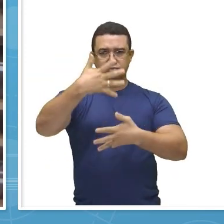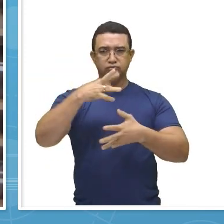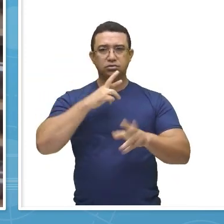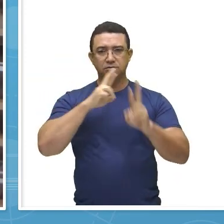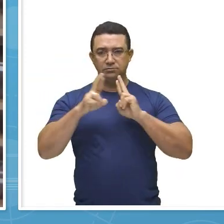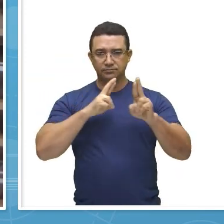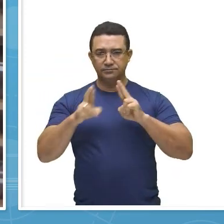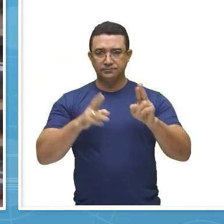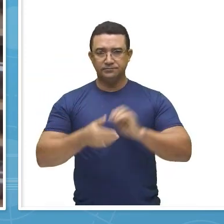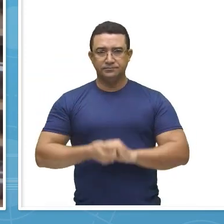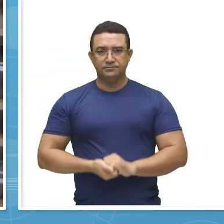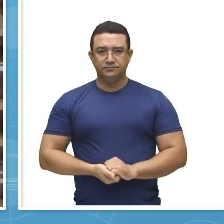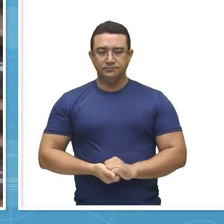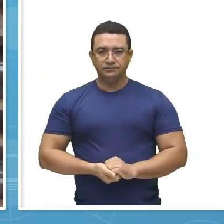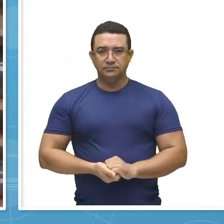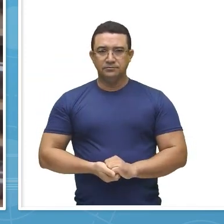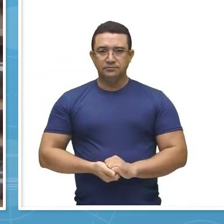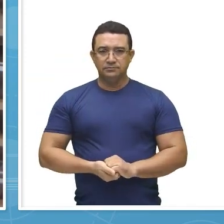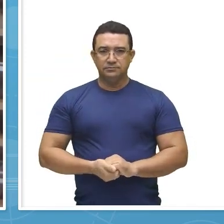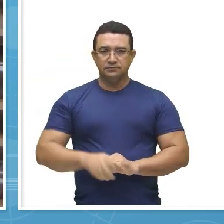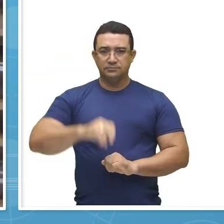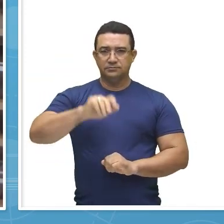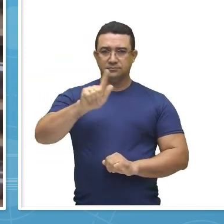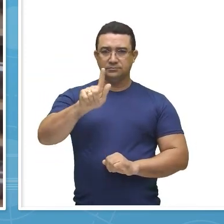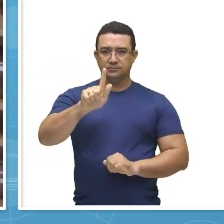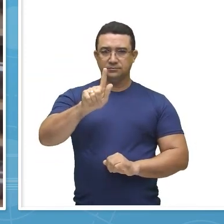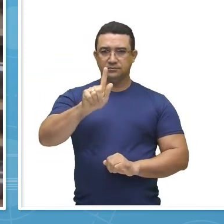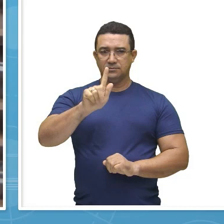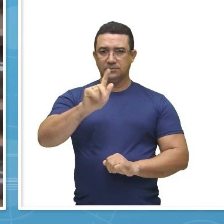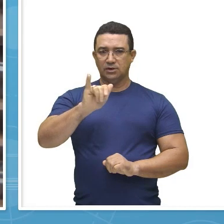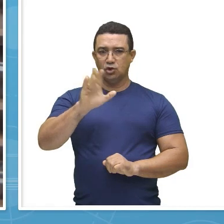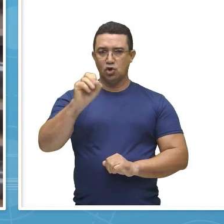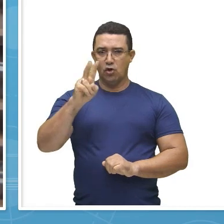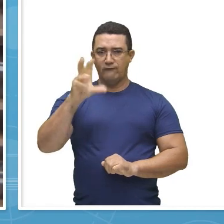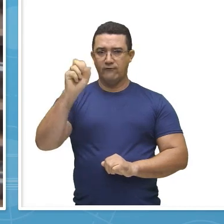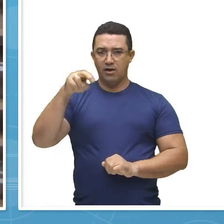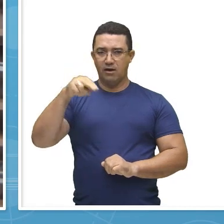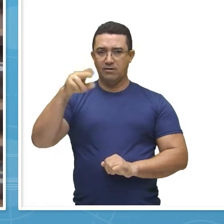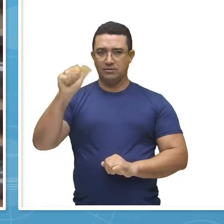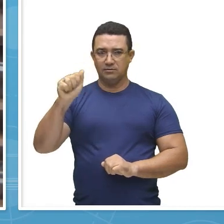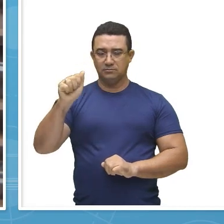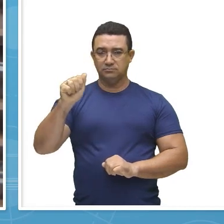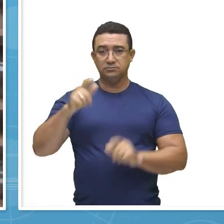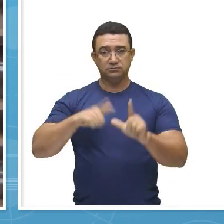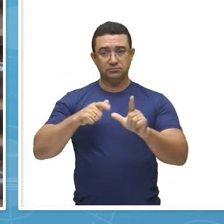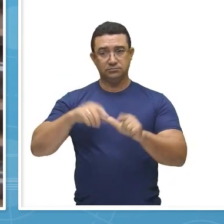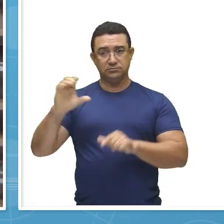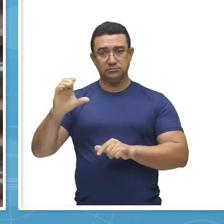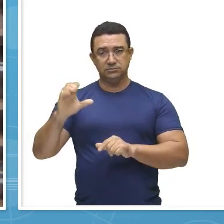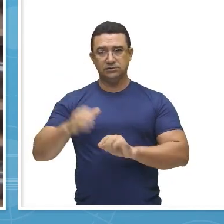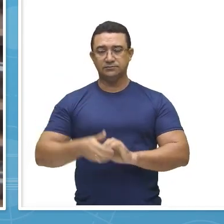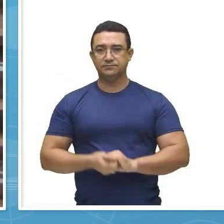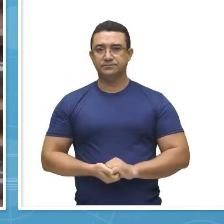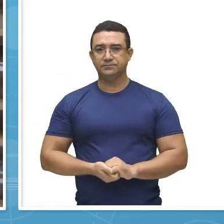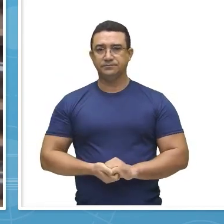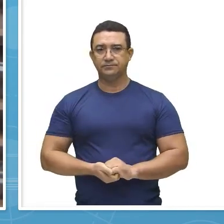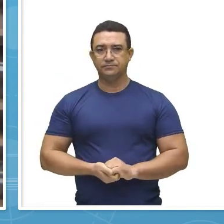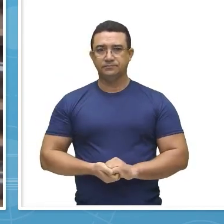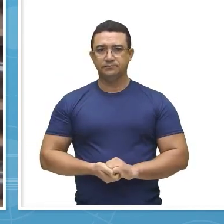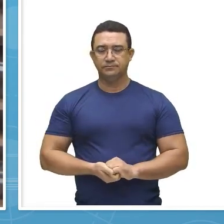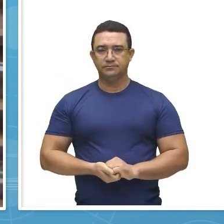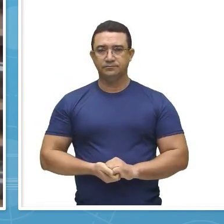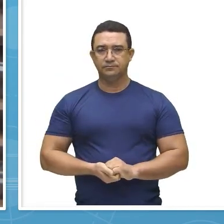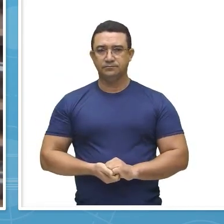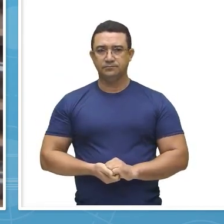questão. A Giovana colocou letra C, né? Ela colocou ali que é a esperança de vida, que é um dos indicadores.